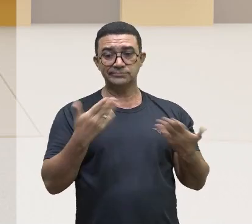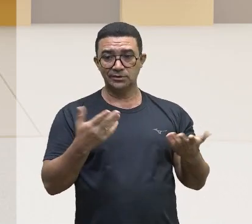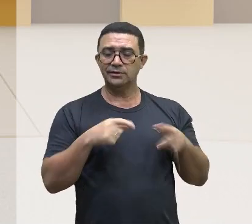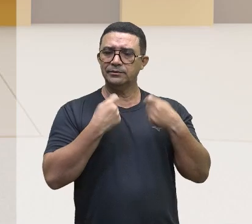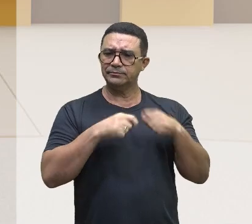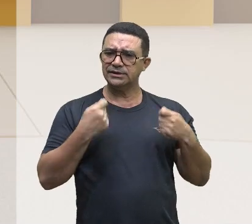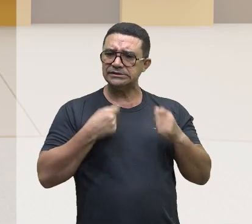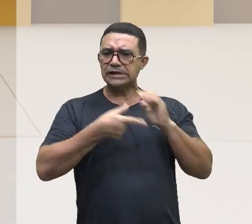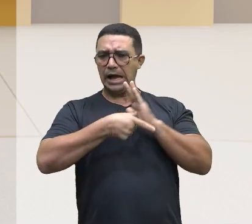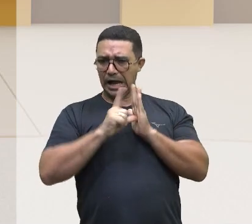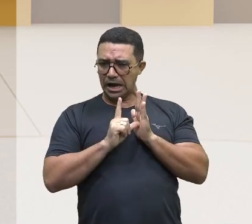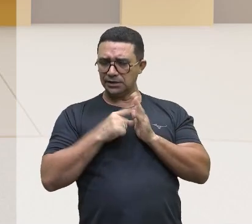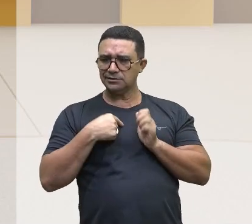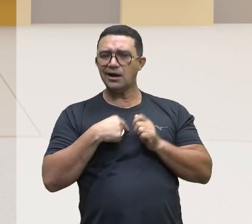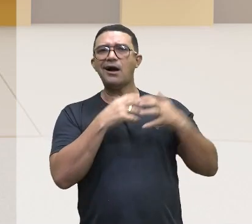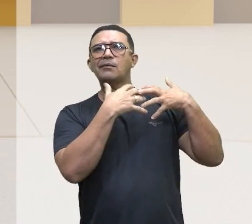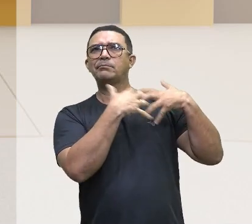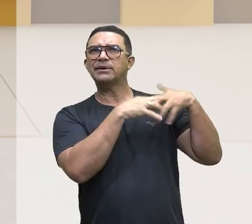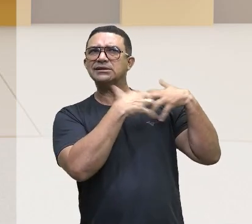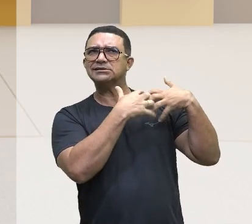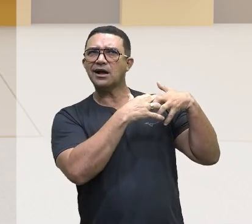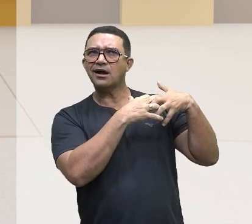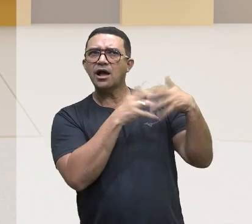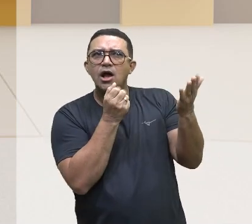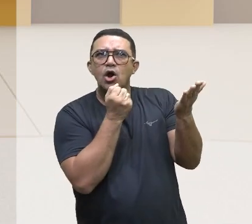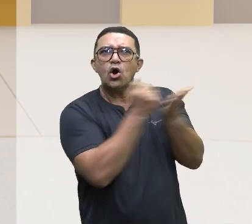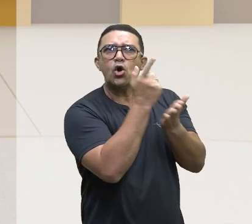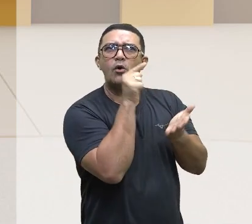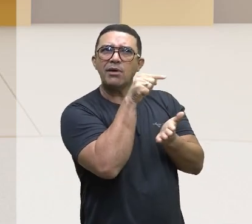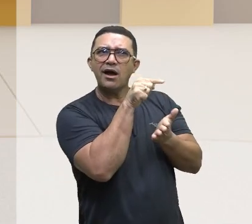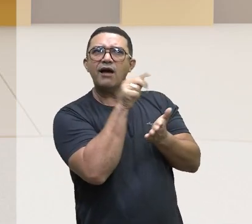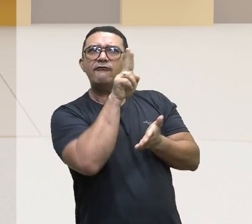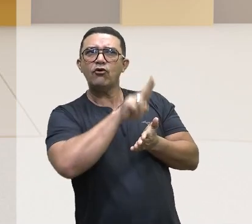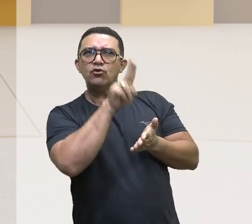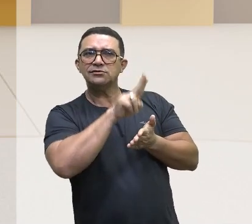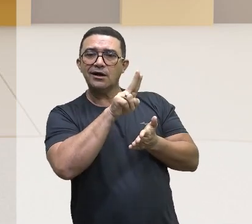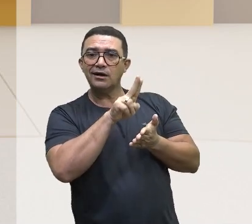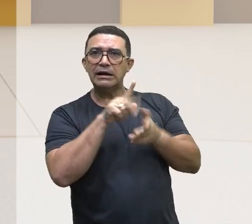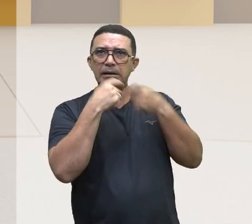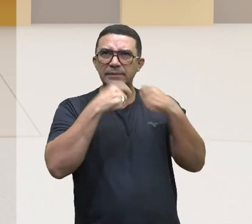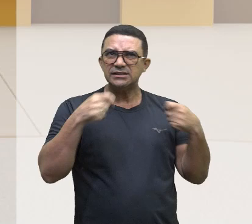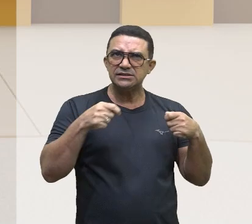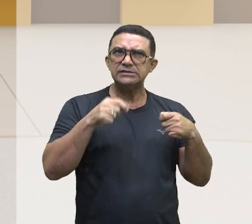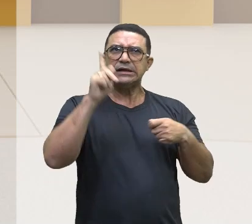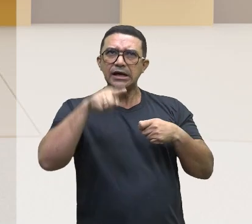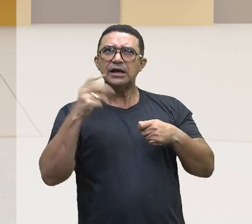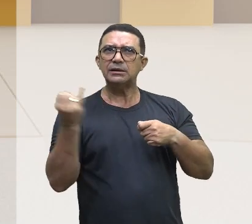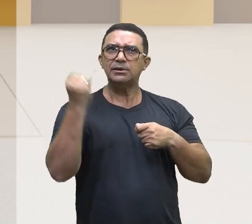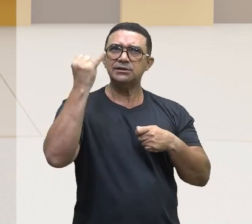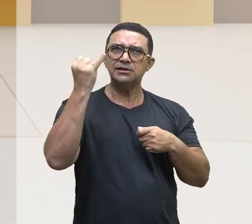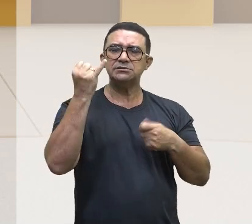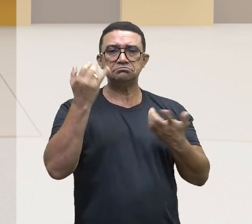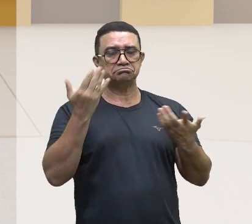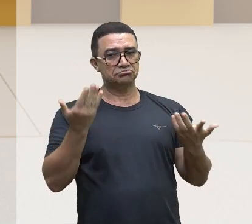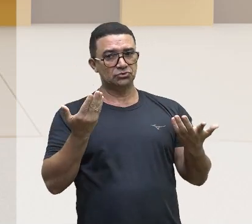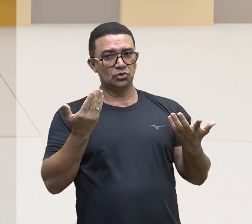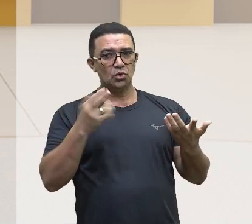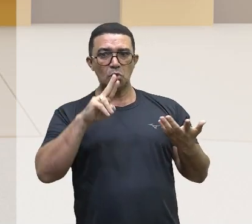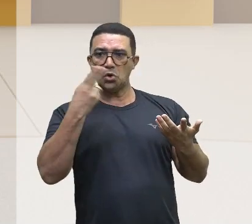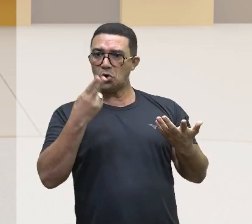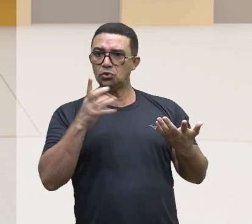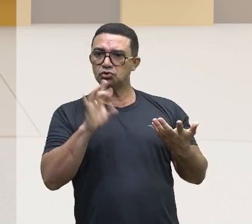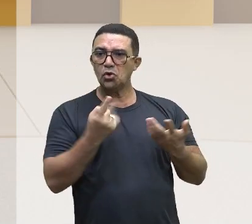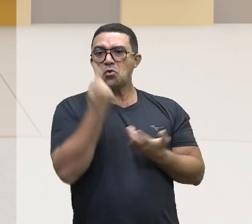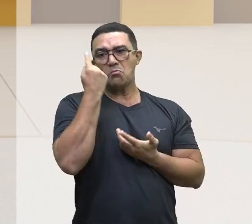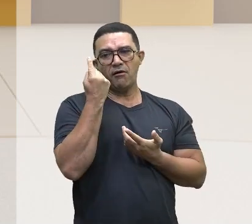precisa pensar bastante se a gente vai ter a necessidade de ter aquele objeto, se a gente vai usar ou se a gente vai usar